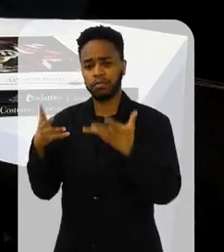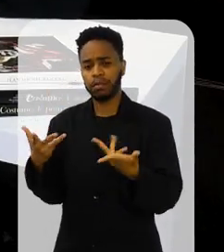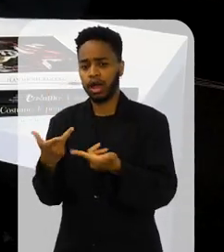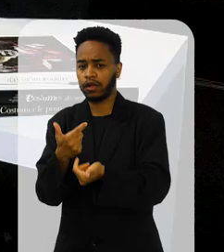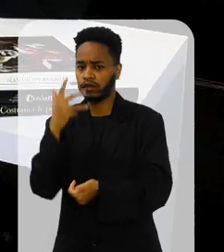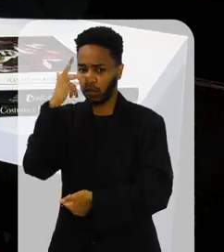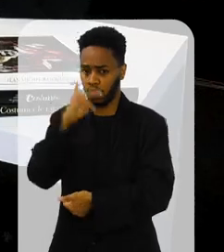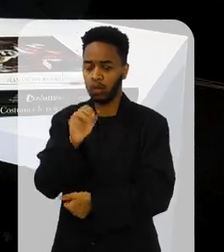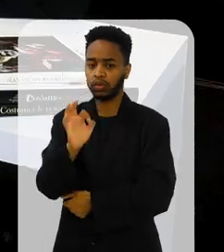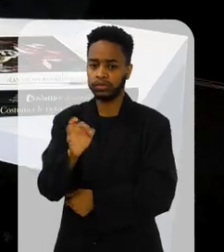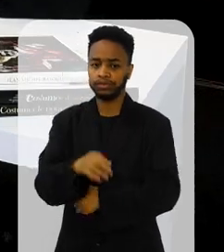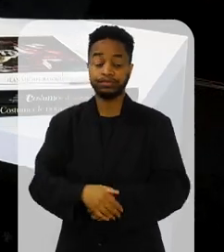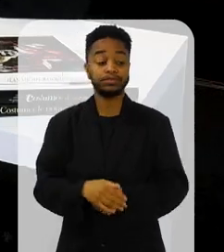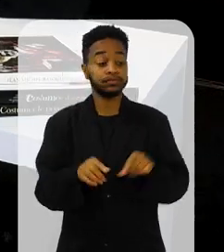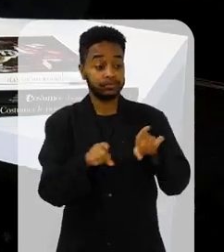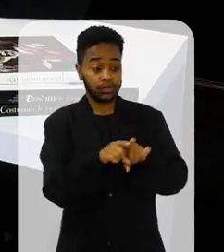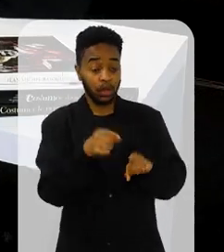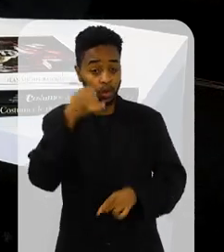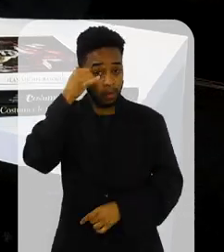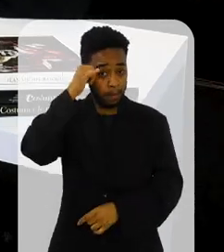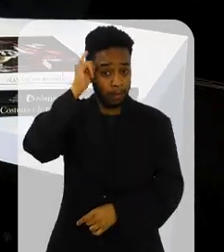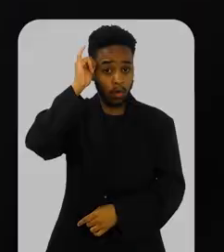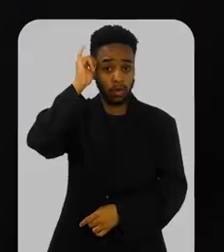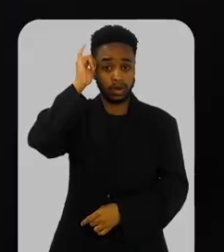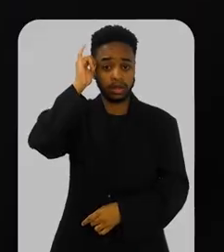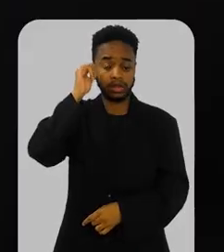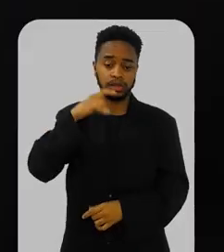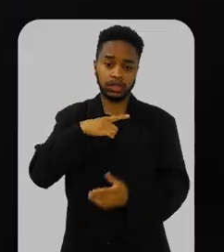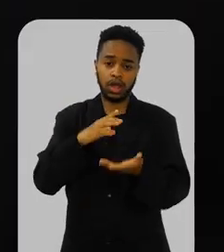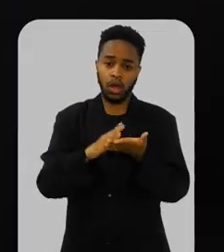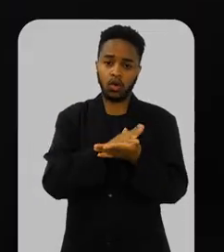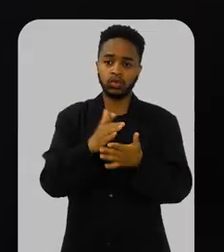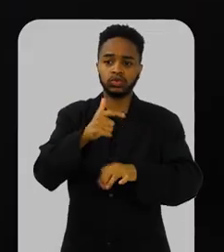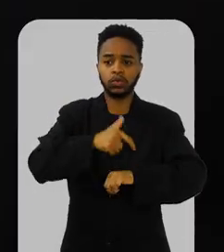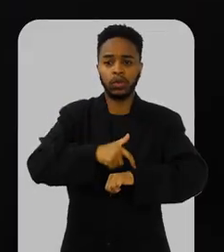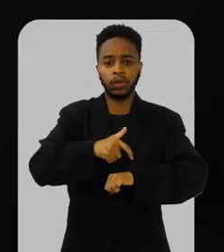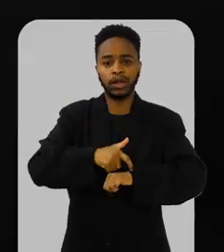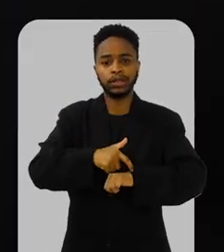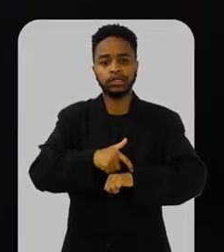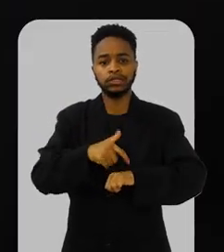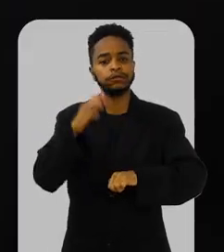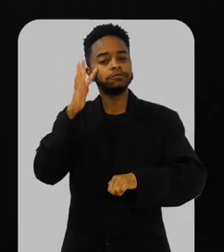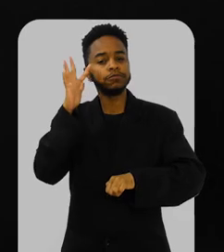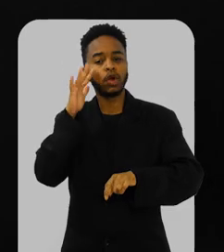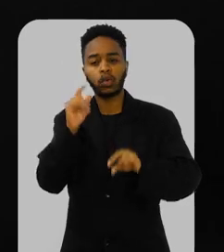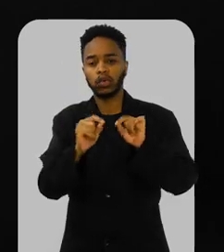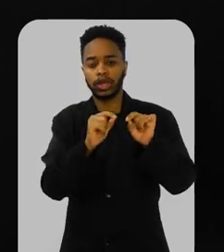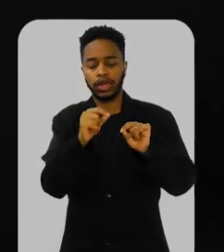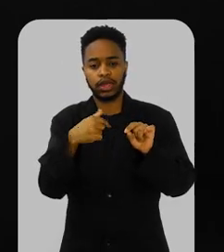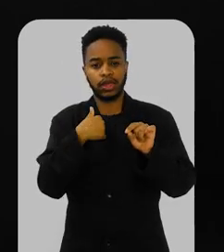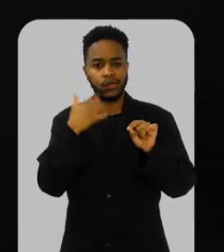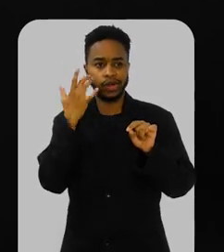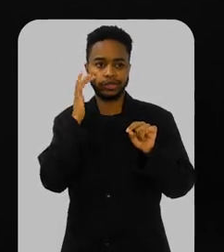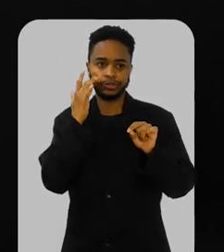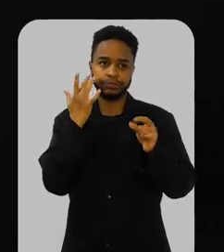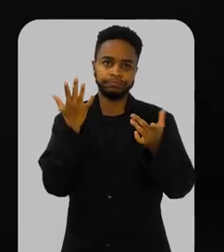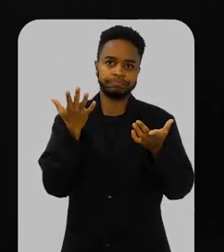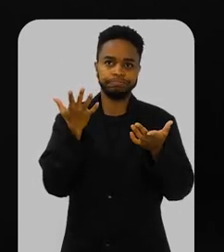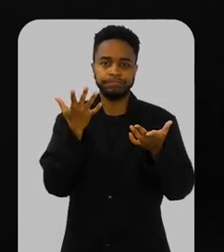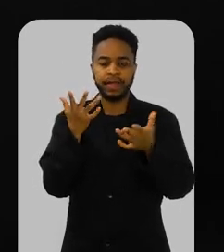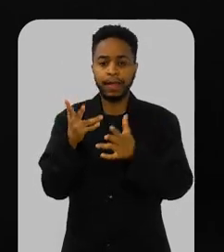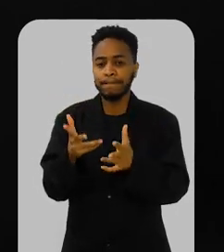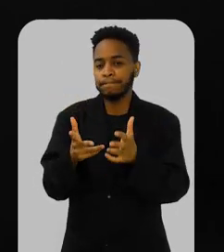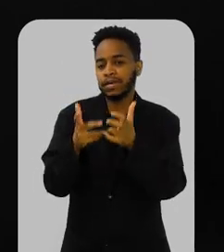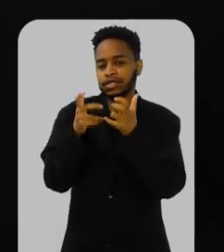né? O boi, ele, em certo momento, ele pensou o seguinte: eu acho que vendo o que o